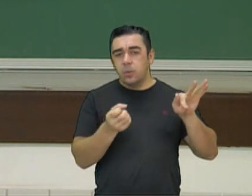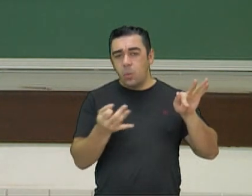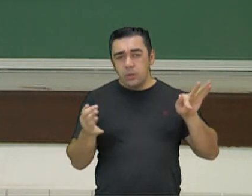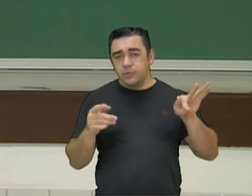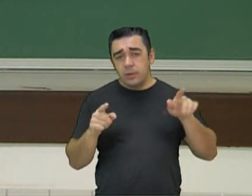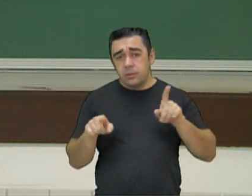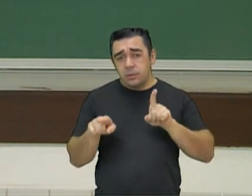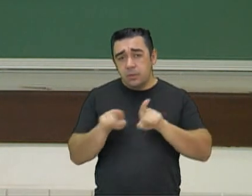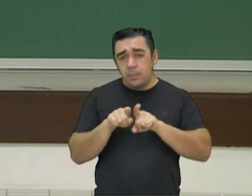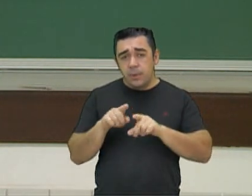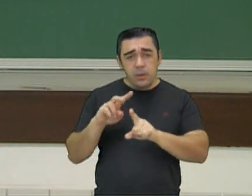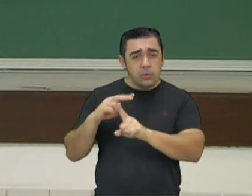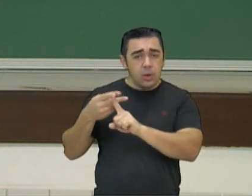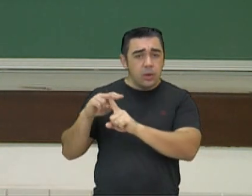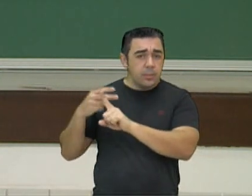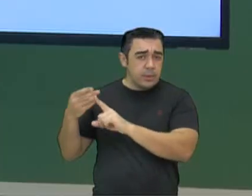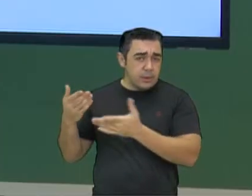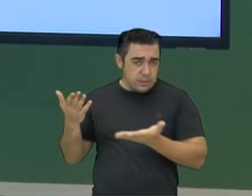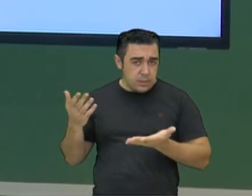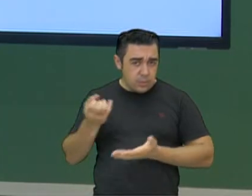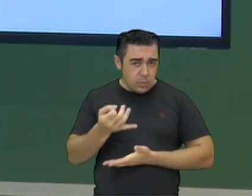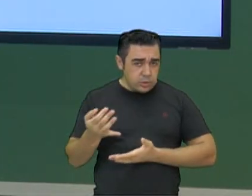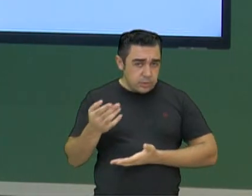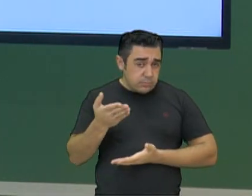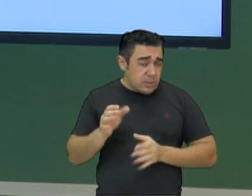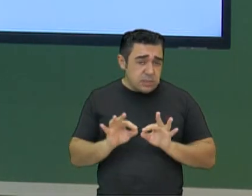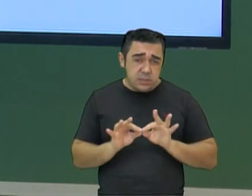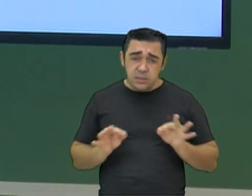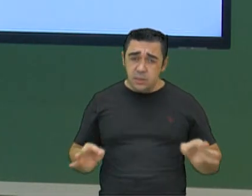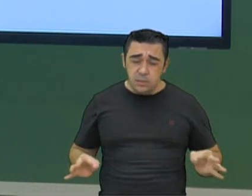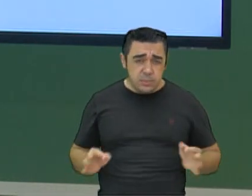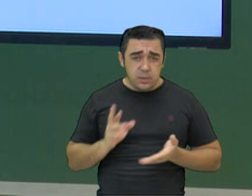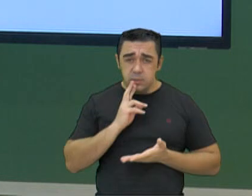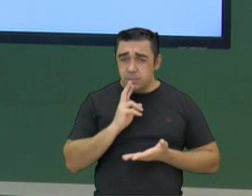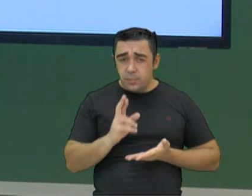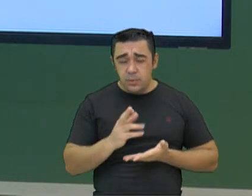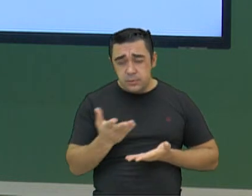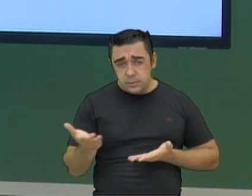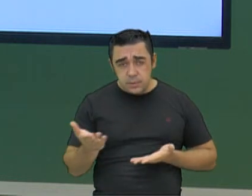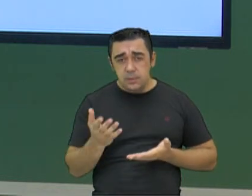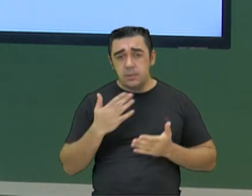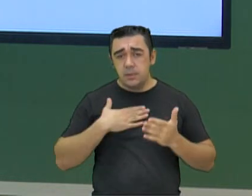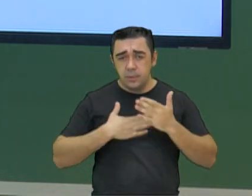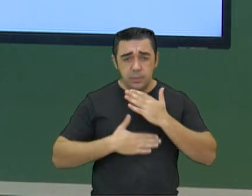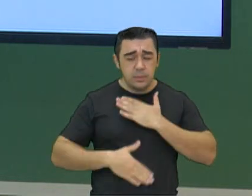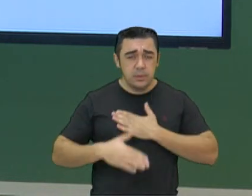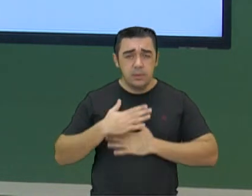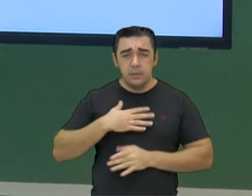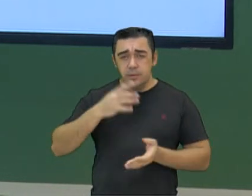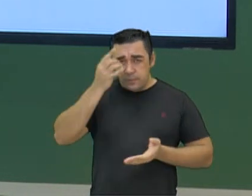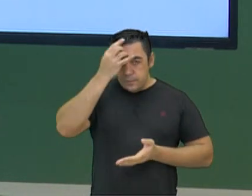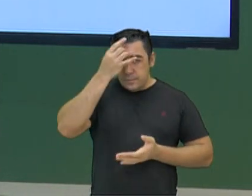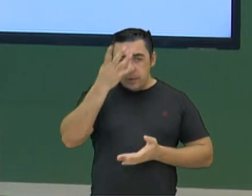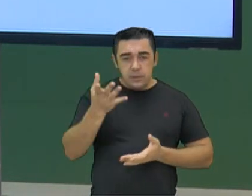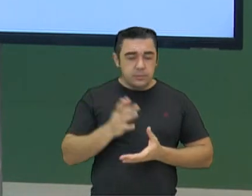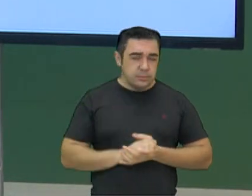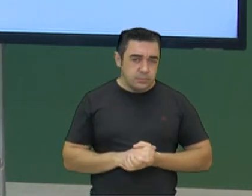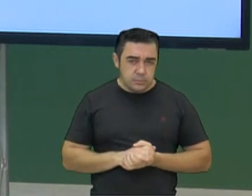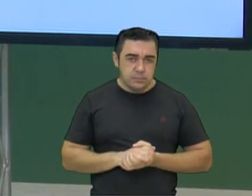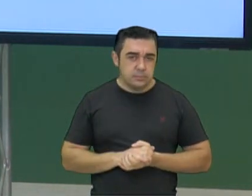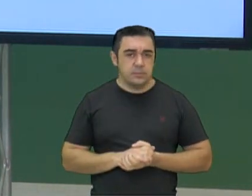constante elástica, certo? Muito simplesinho de ser feita, né? Bem tranquilinho, bem facinho de fazer. É simplesmente